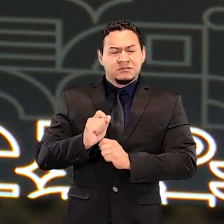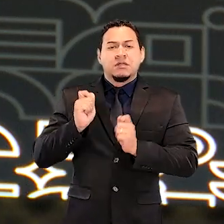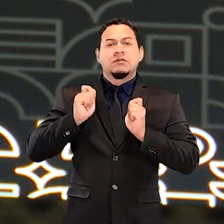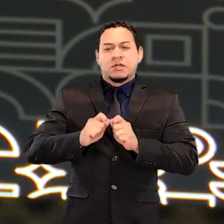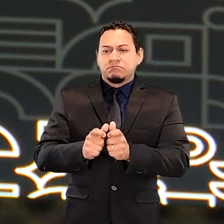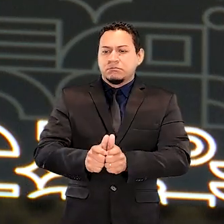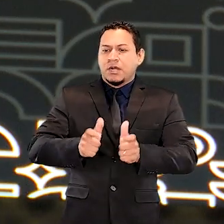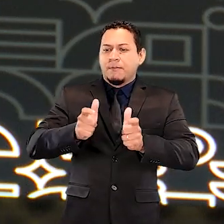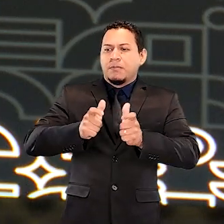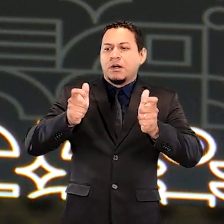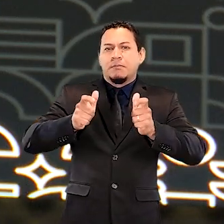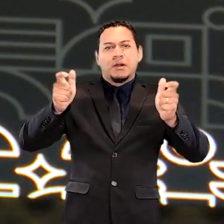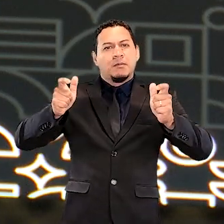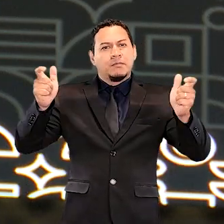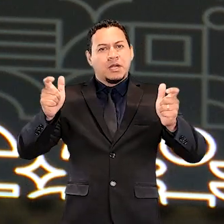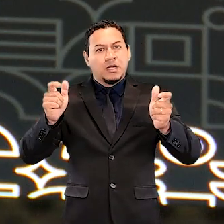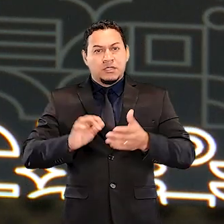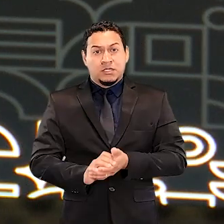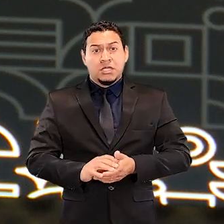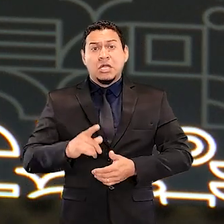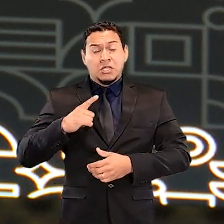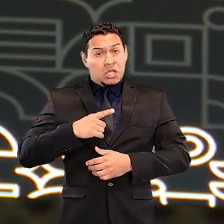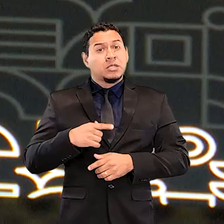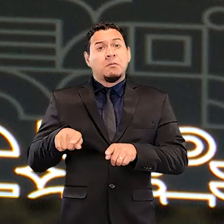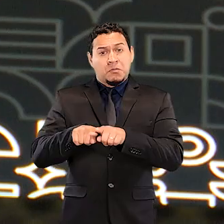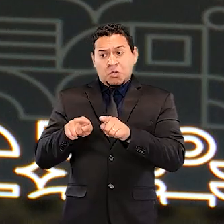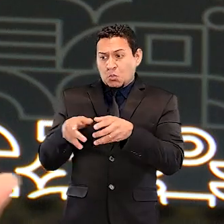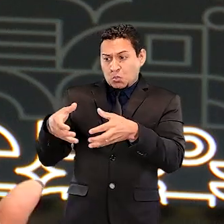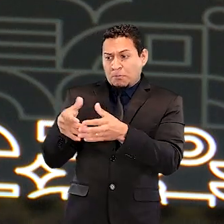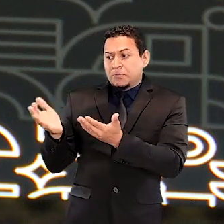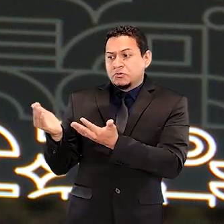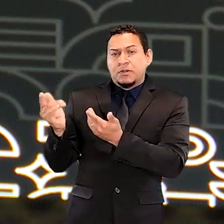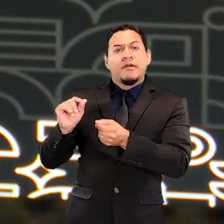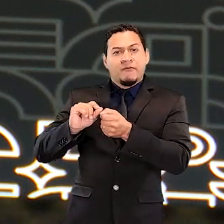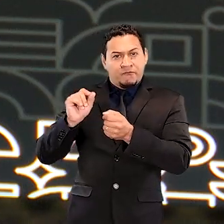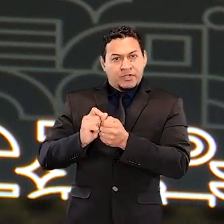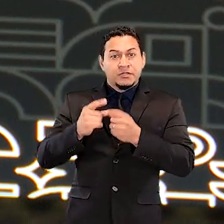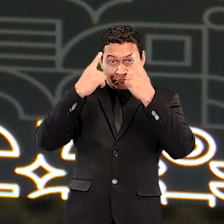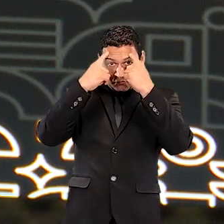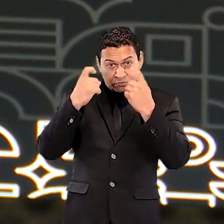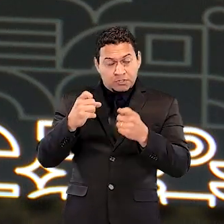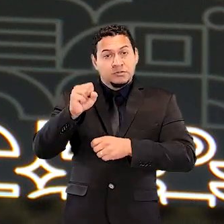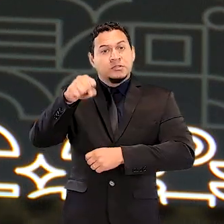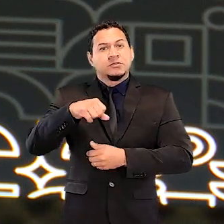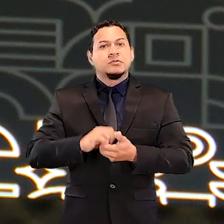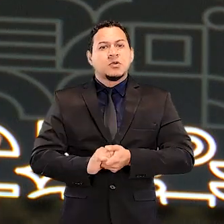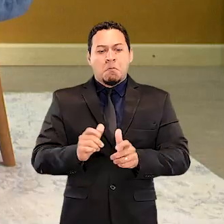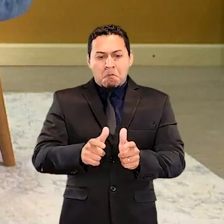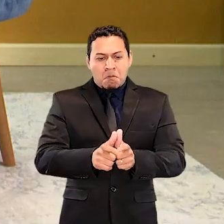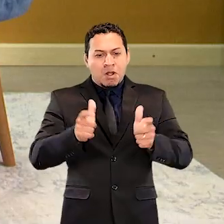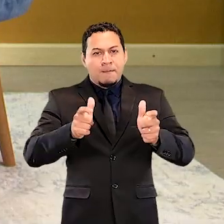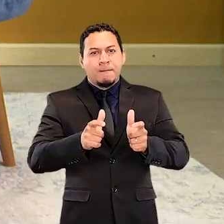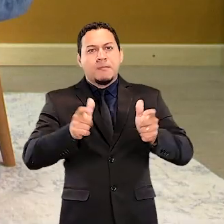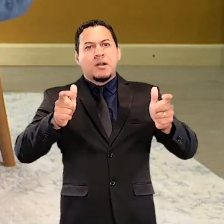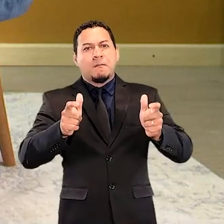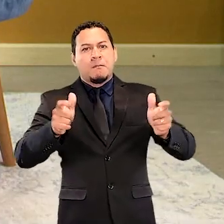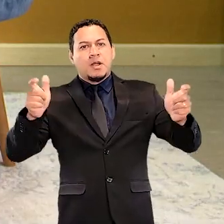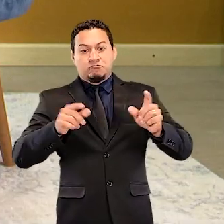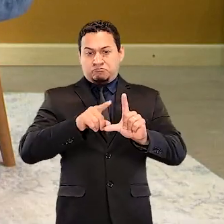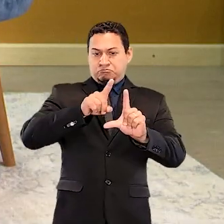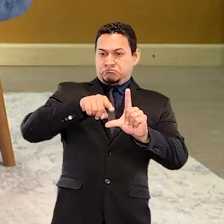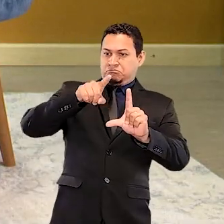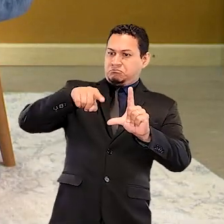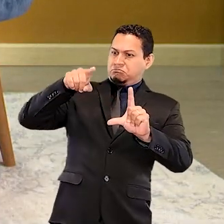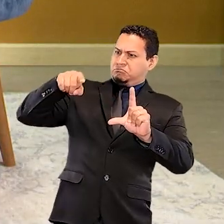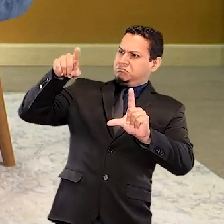aumentado esses índices? Os homens têm praticado mais violência. Na verdade, quando nós falamos que aumenta os índices, nós estamos falando